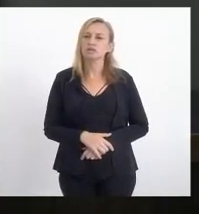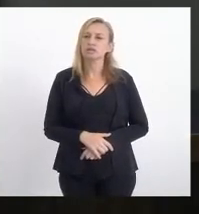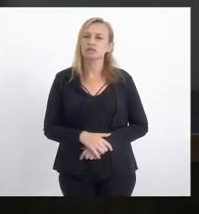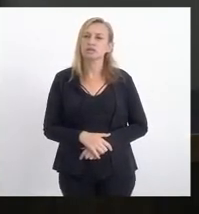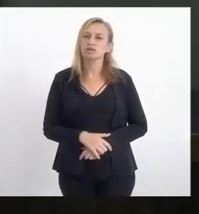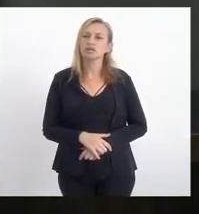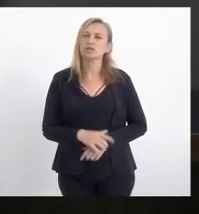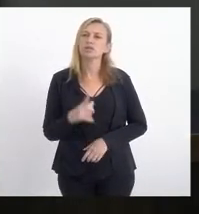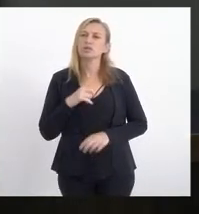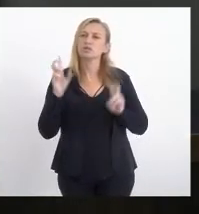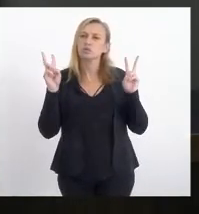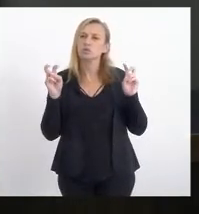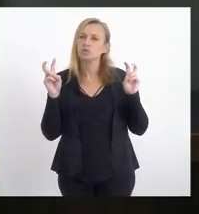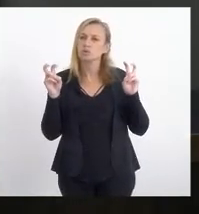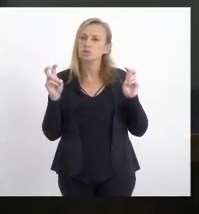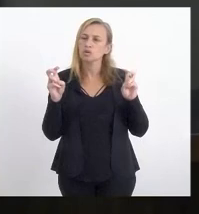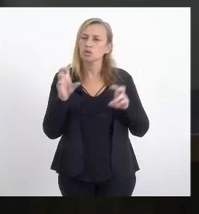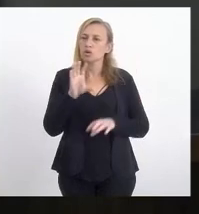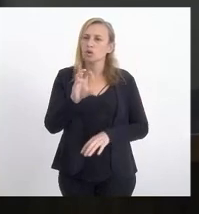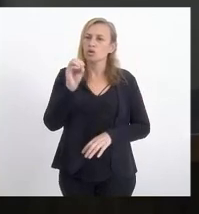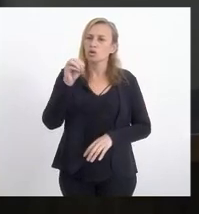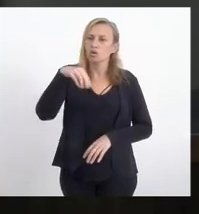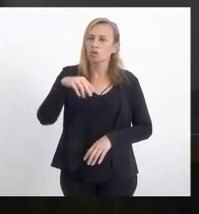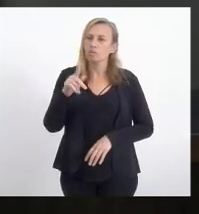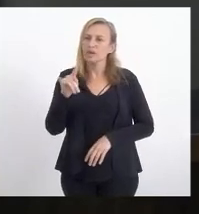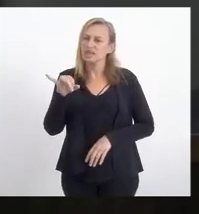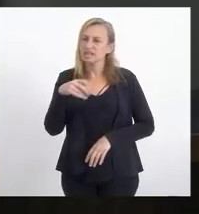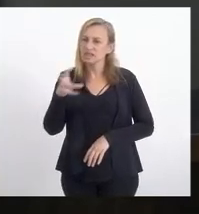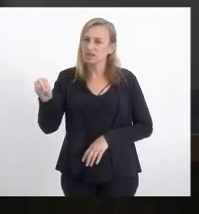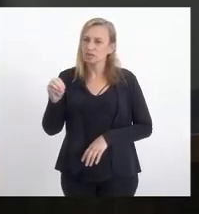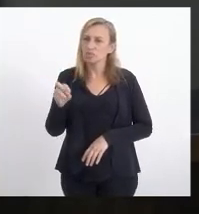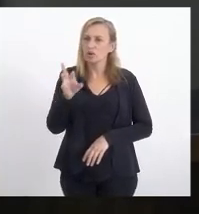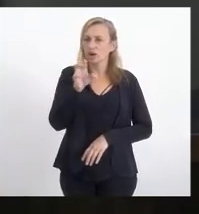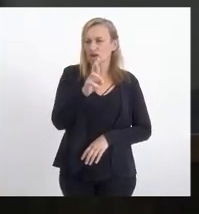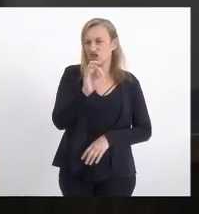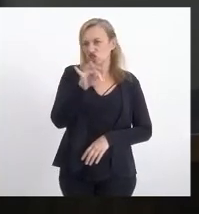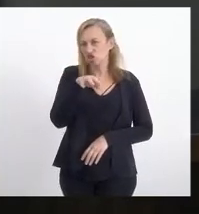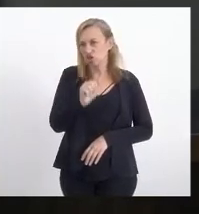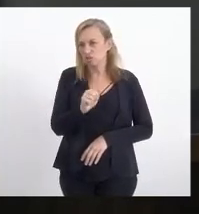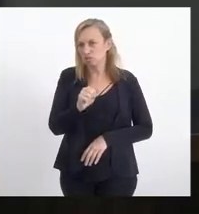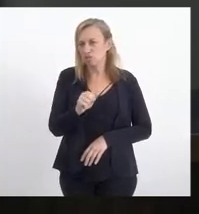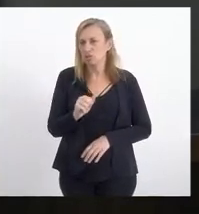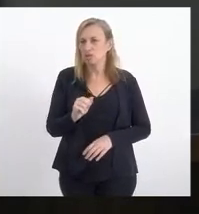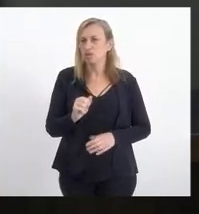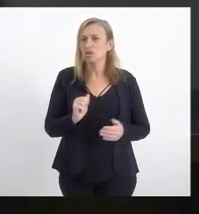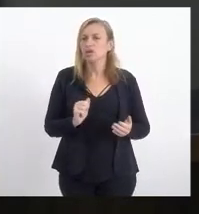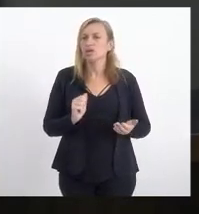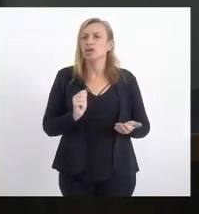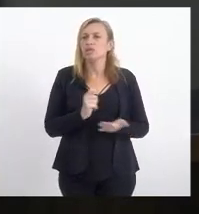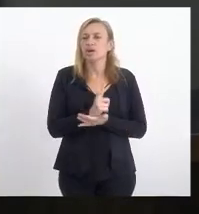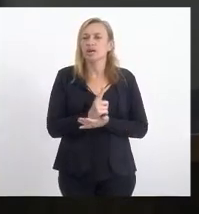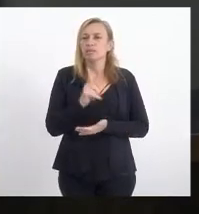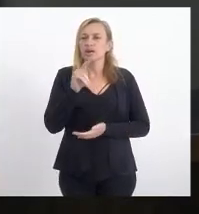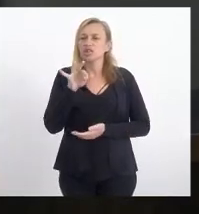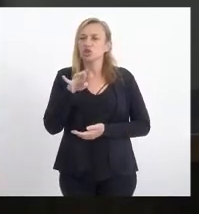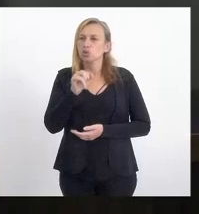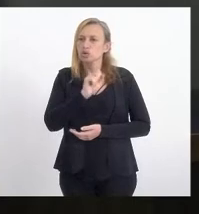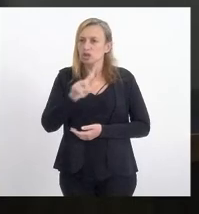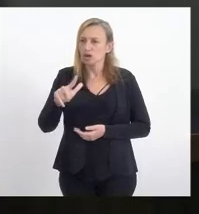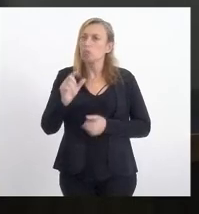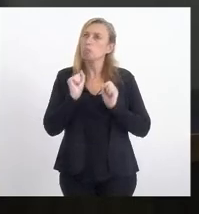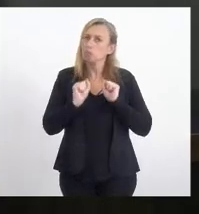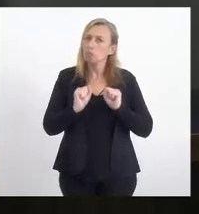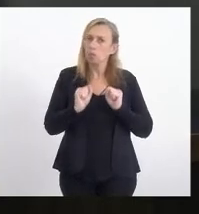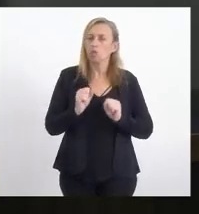existe uma questão por exemplo de compensação para o regime inclusive da contribuição Oi e a gente pode